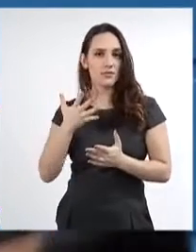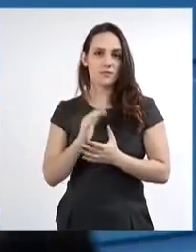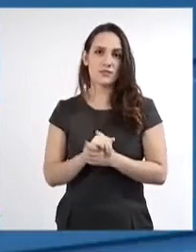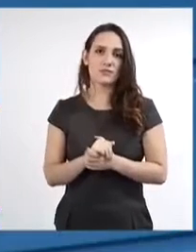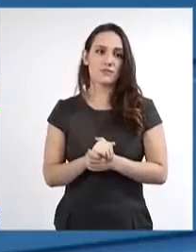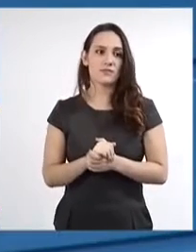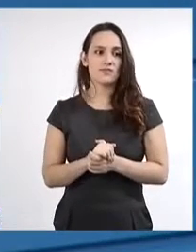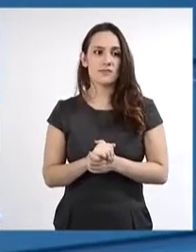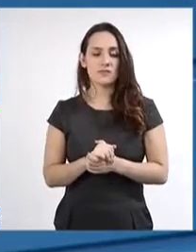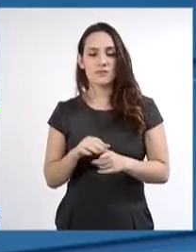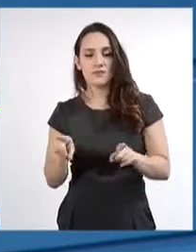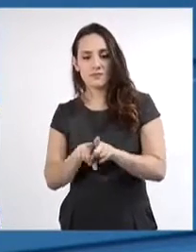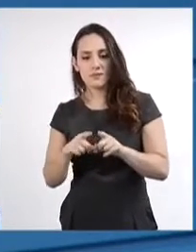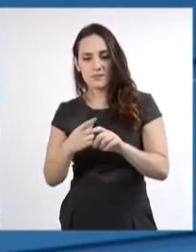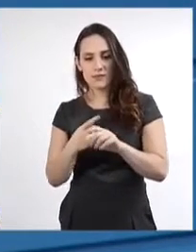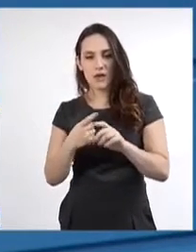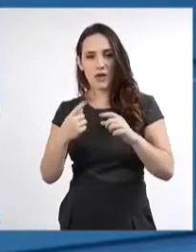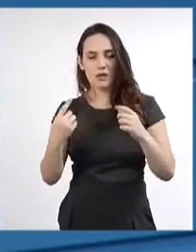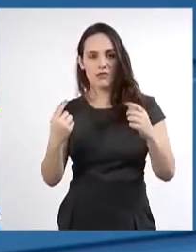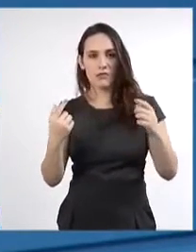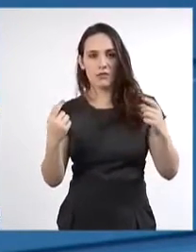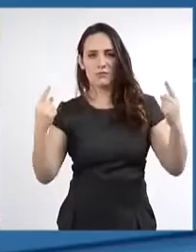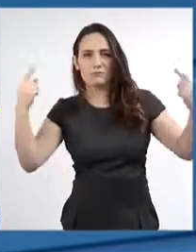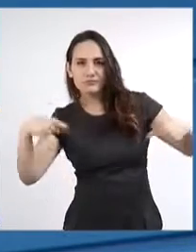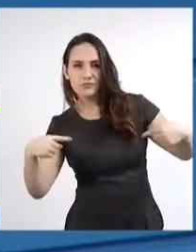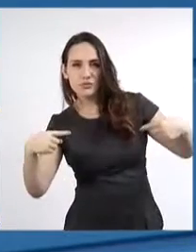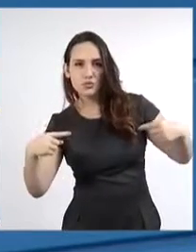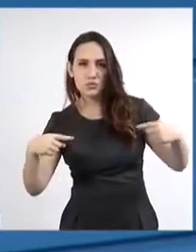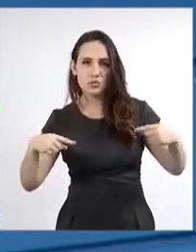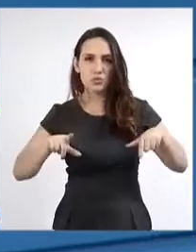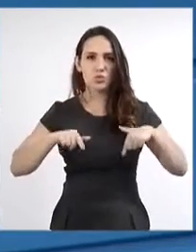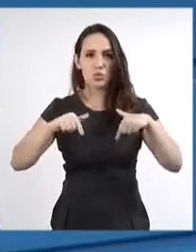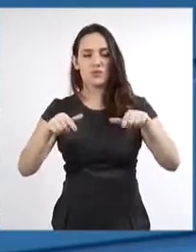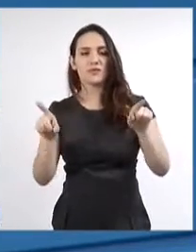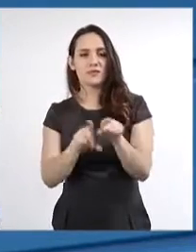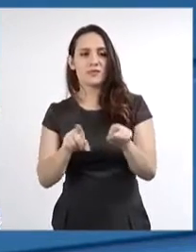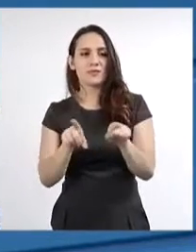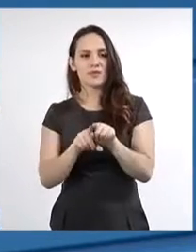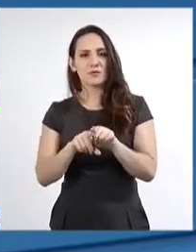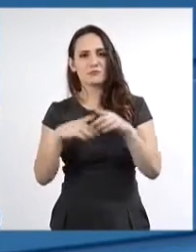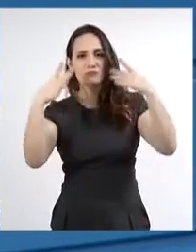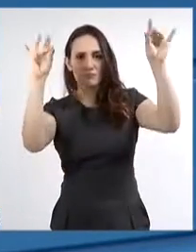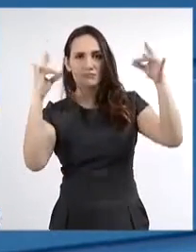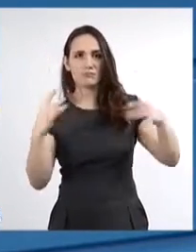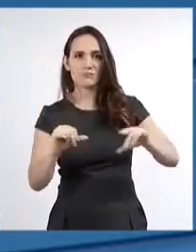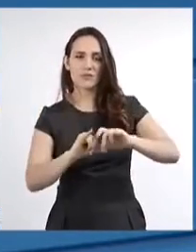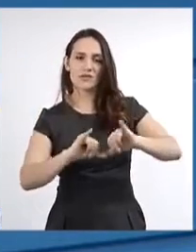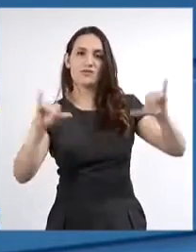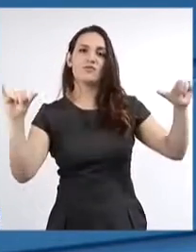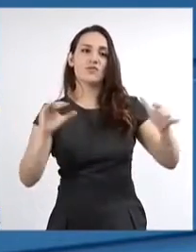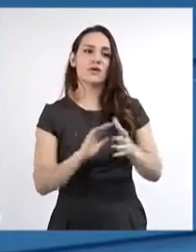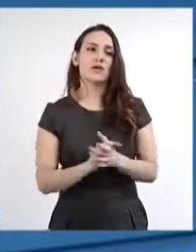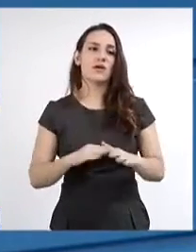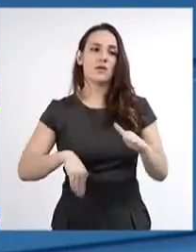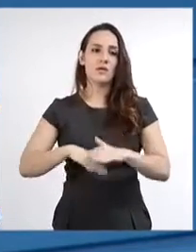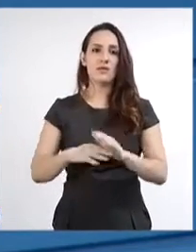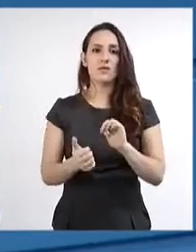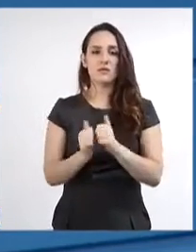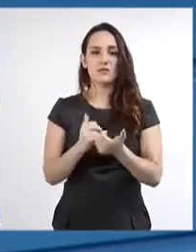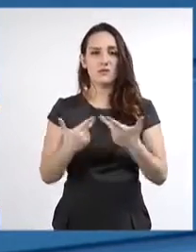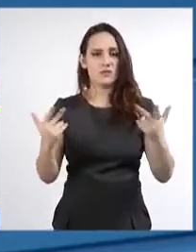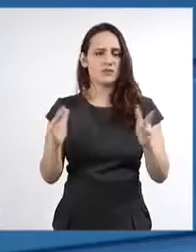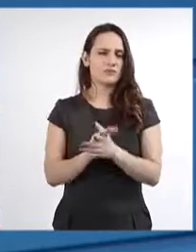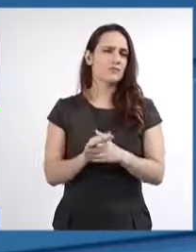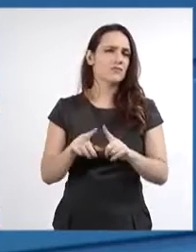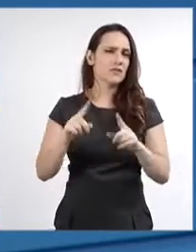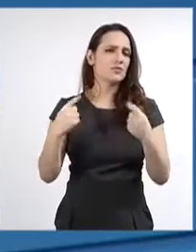bem como a distribuição de cartazes e outros meios de comunicação que contribuam para a divulgação do esporte. Por que eu estou apresentando